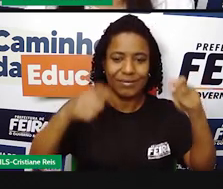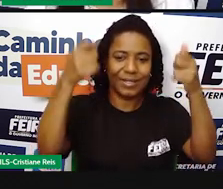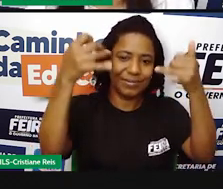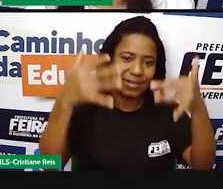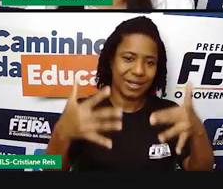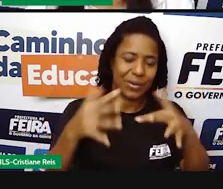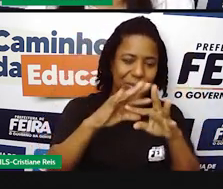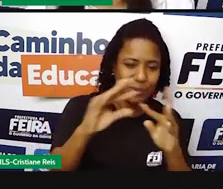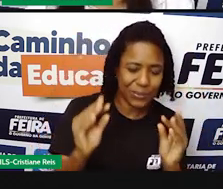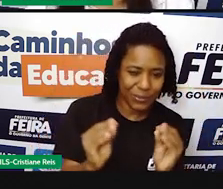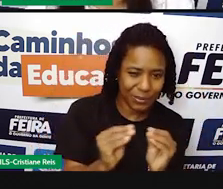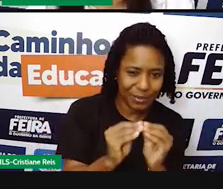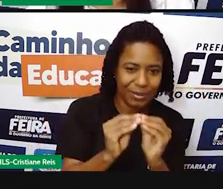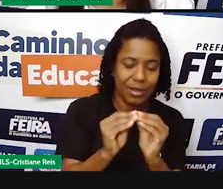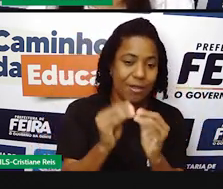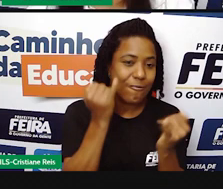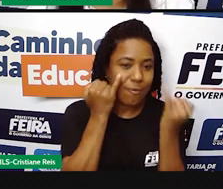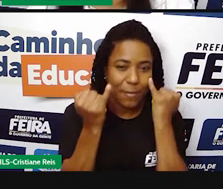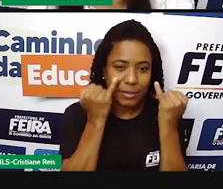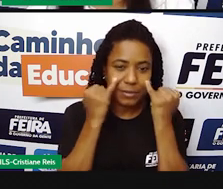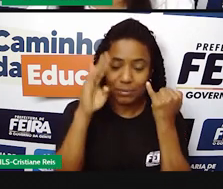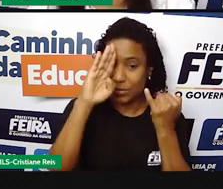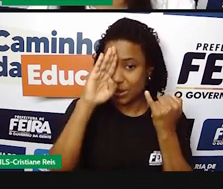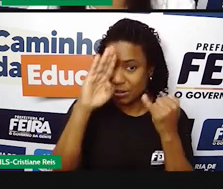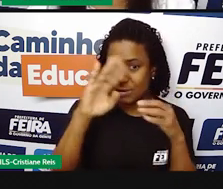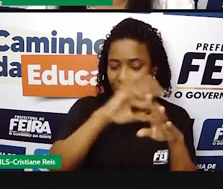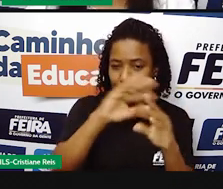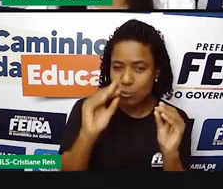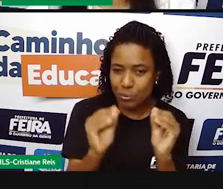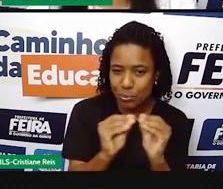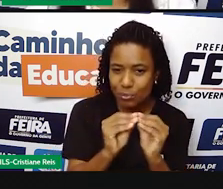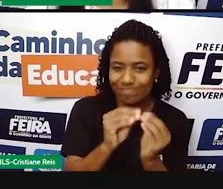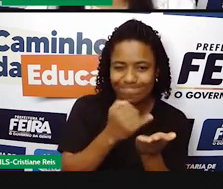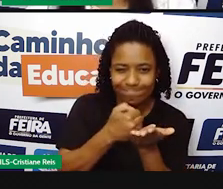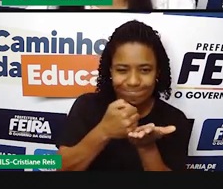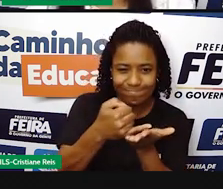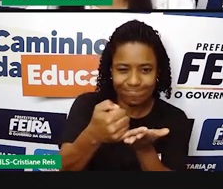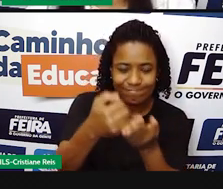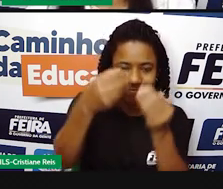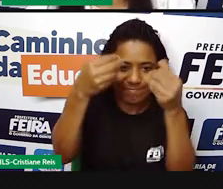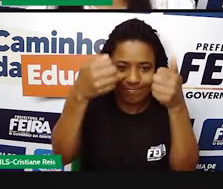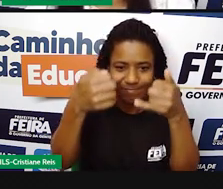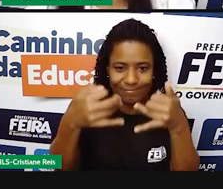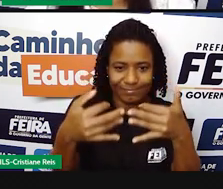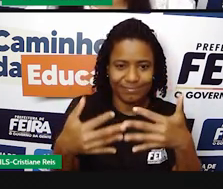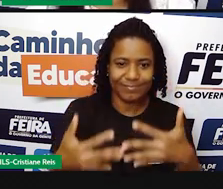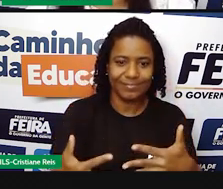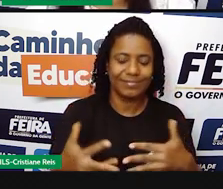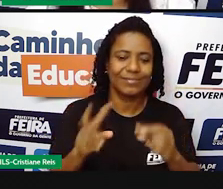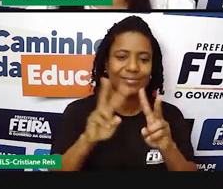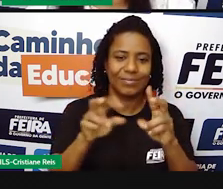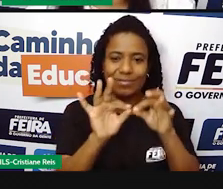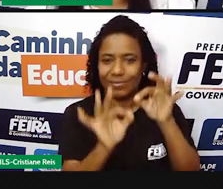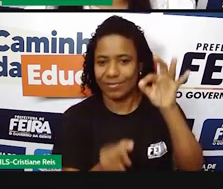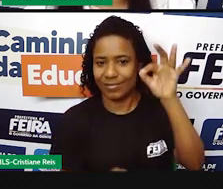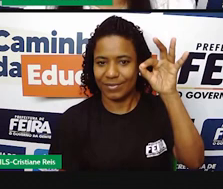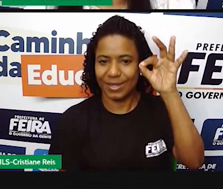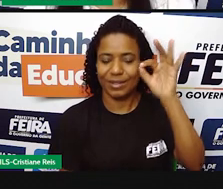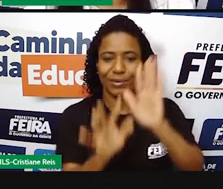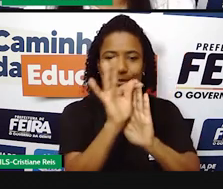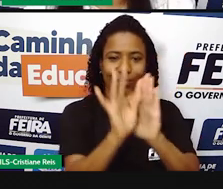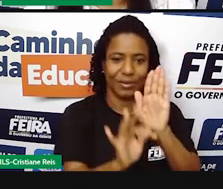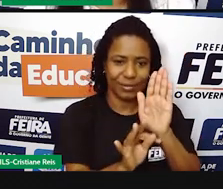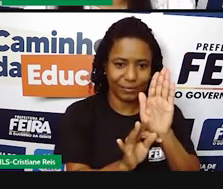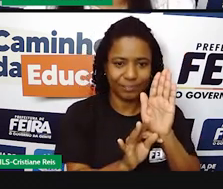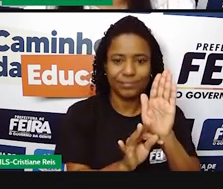aí informações principais, né? Um resumo daquilo que a notícia vai tratar, daquilo que o texto vai tratar. Então